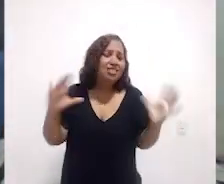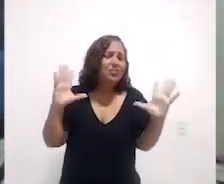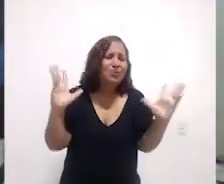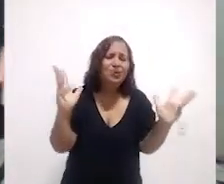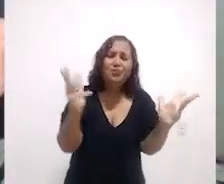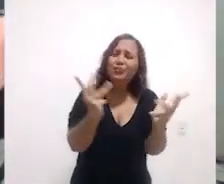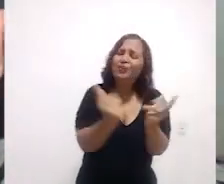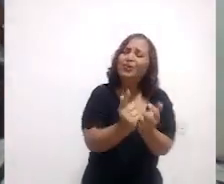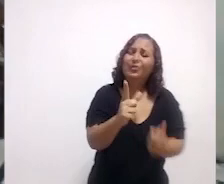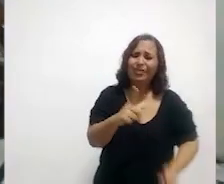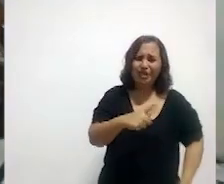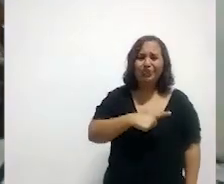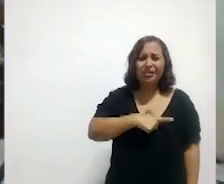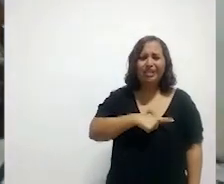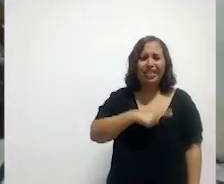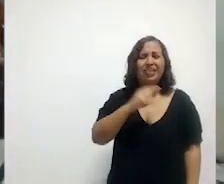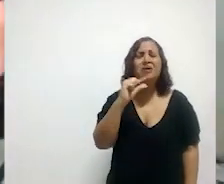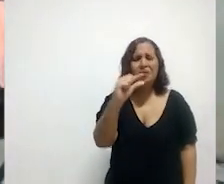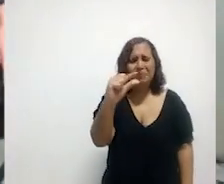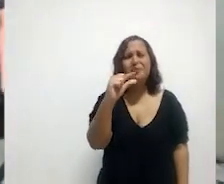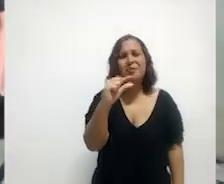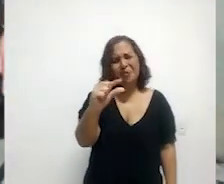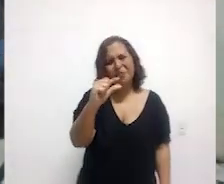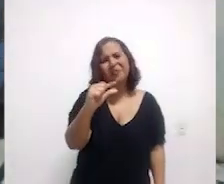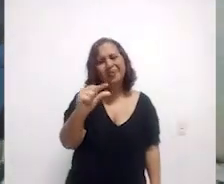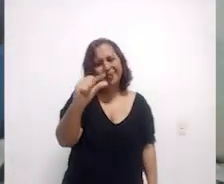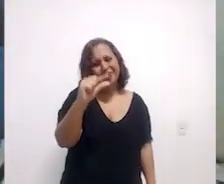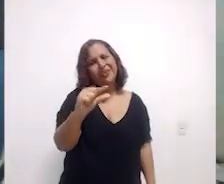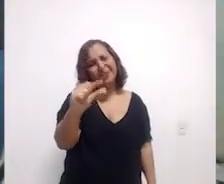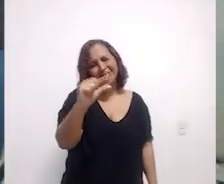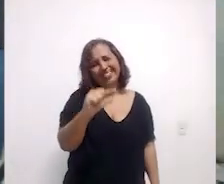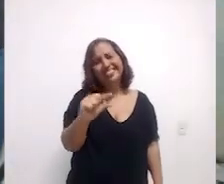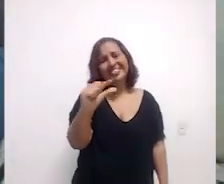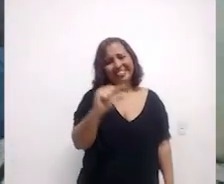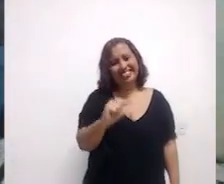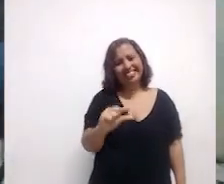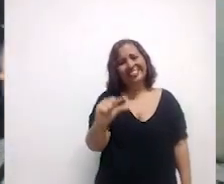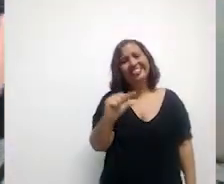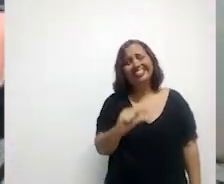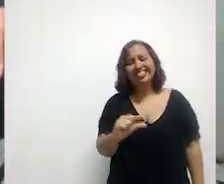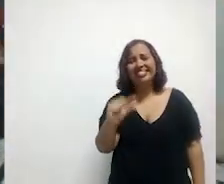mas ainda é pouco, eu sei,